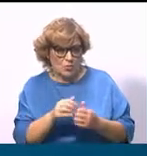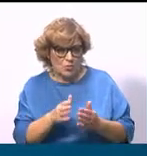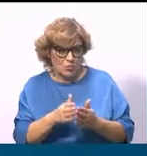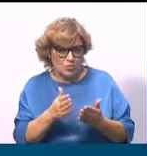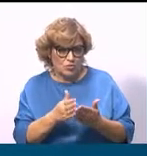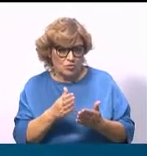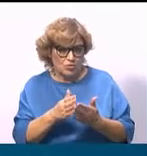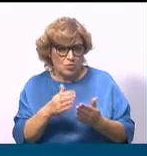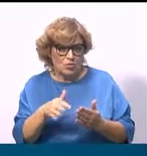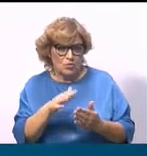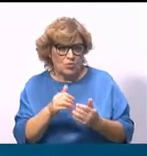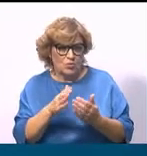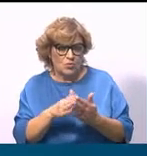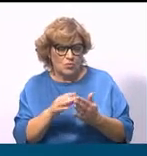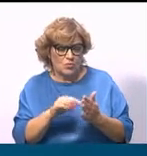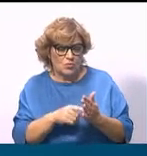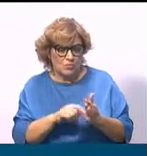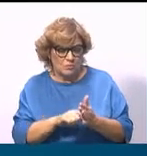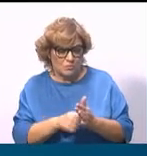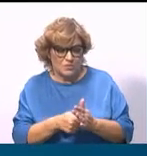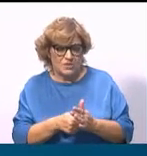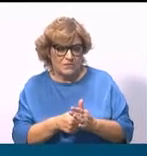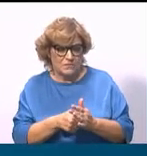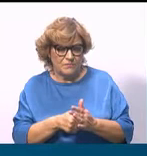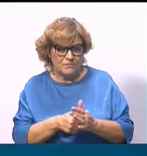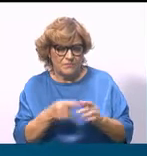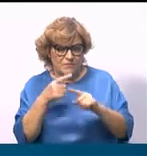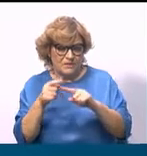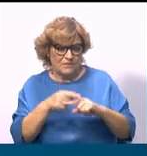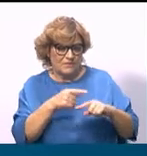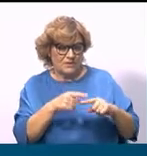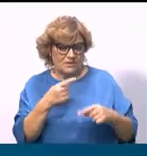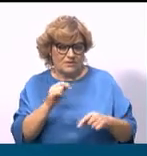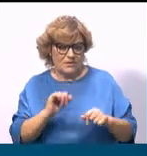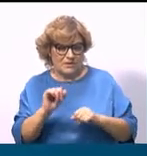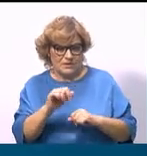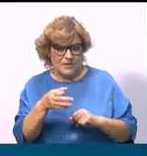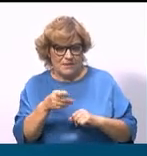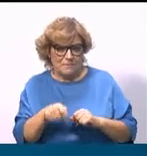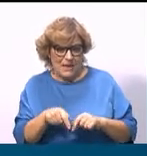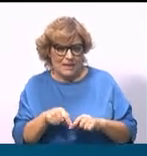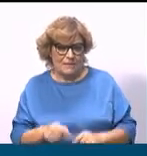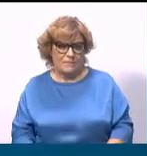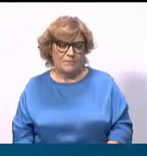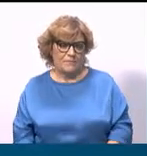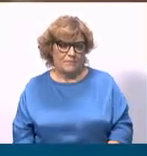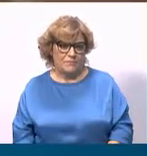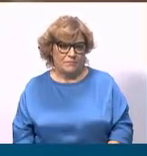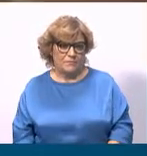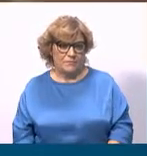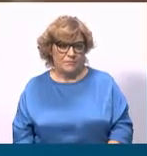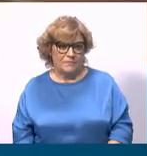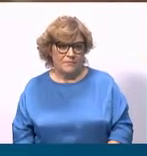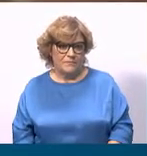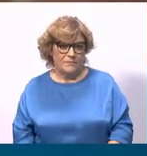estudar exatamente todos os pontos de pressões diferentes que existem nos pés. Ora, vamos ver a